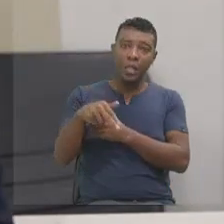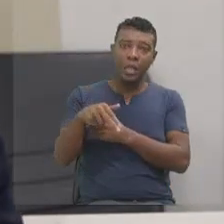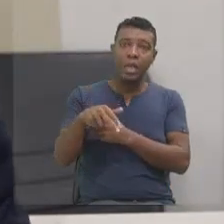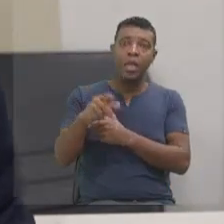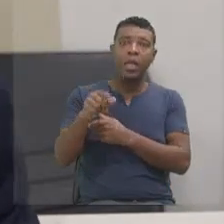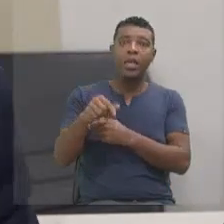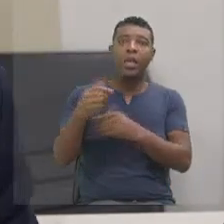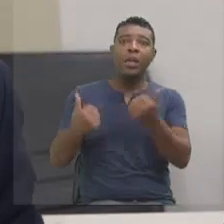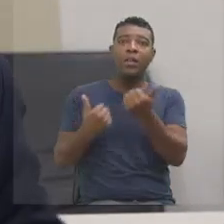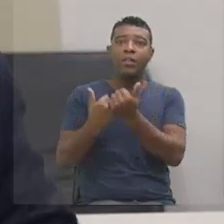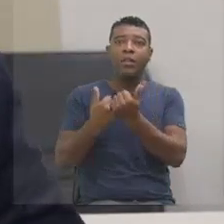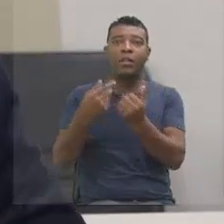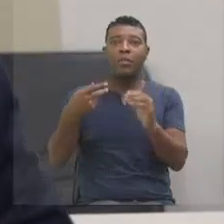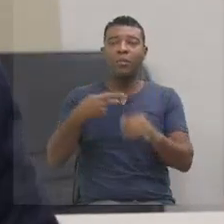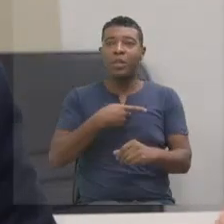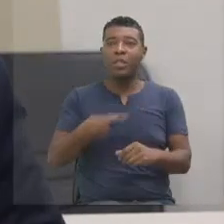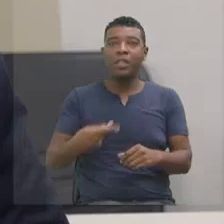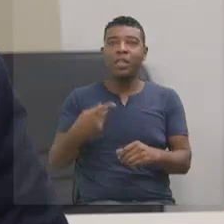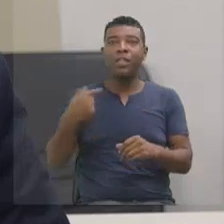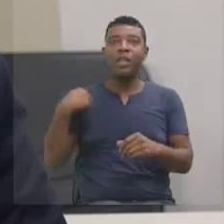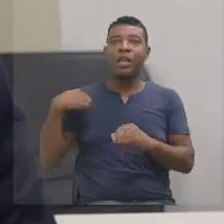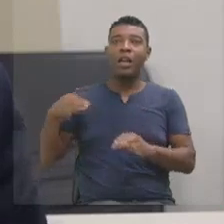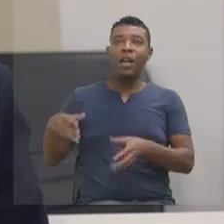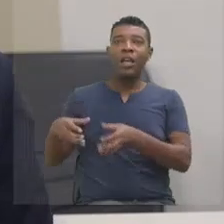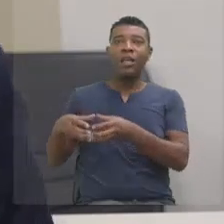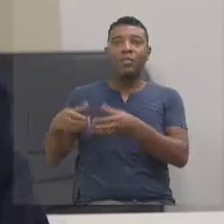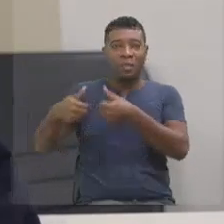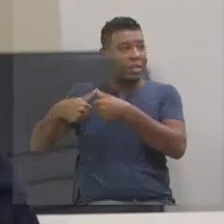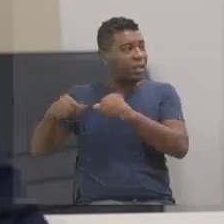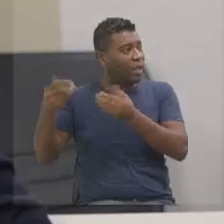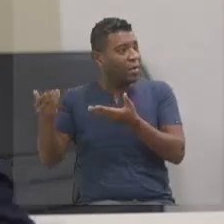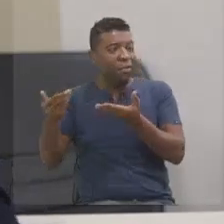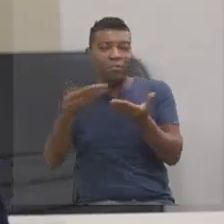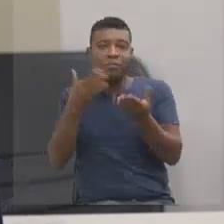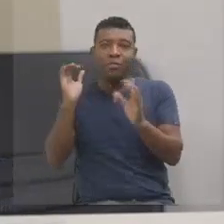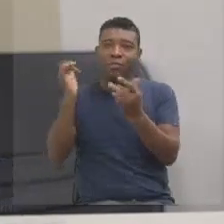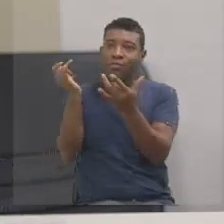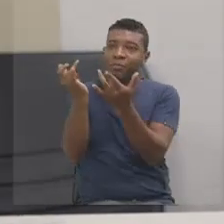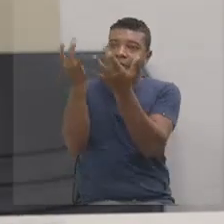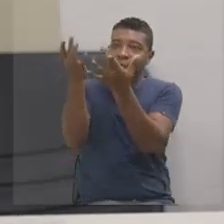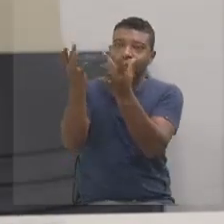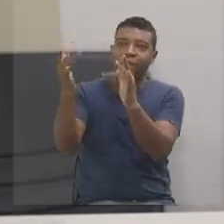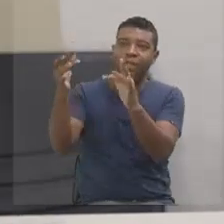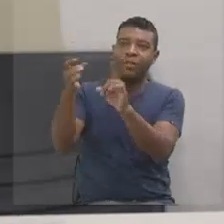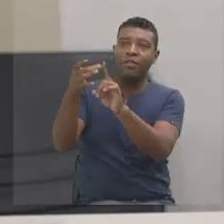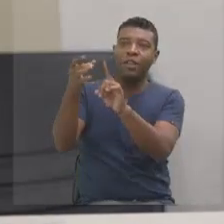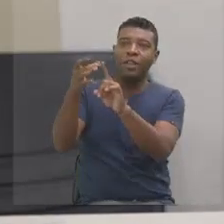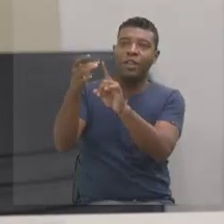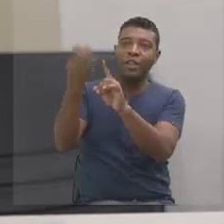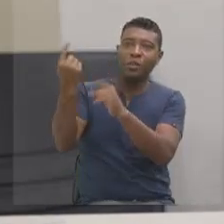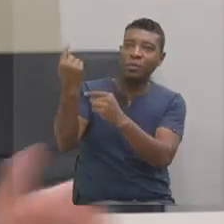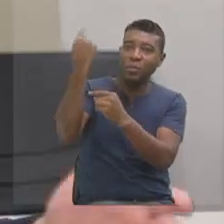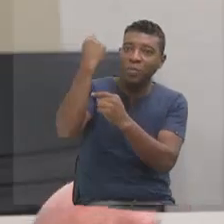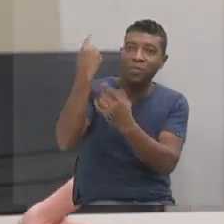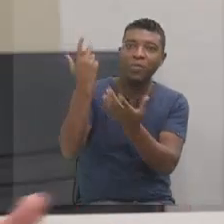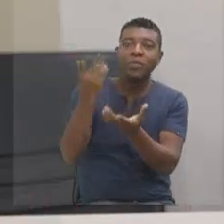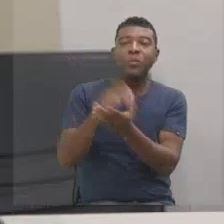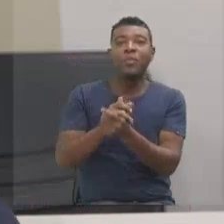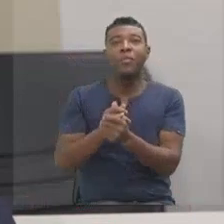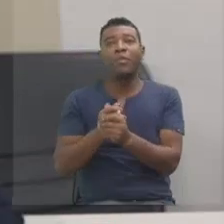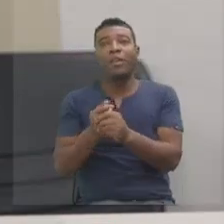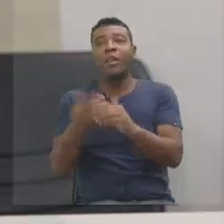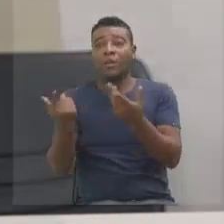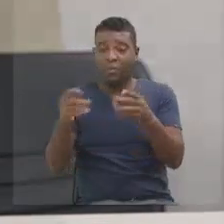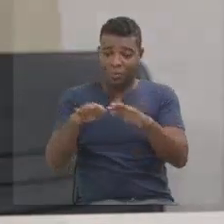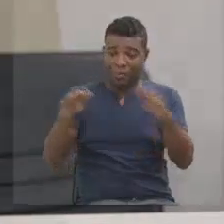e a minha equipe que tá por ali atrás dos vidros e todos que dizer que é uma mesa que nós temos